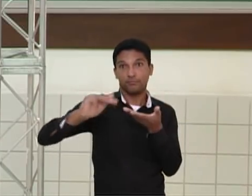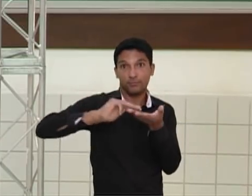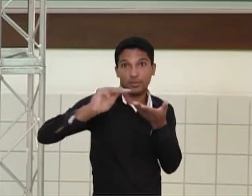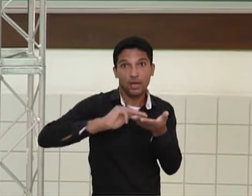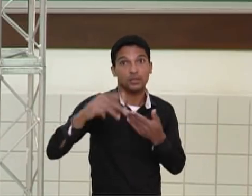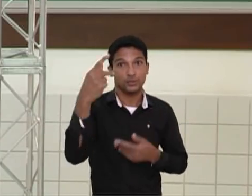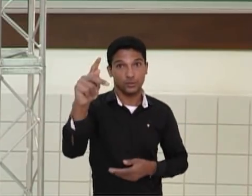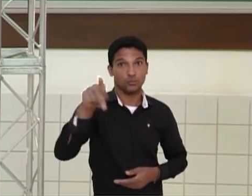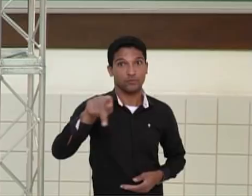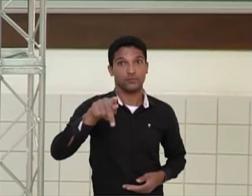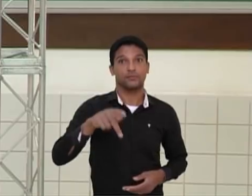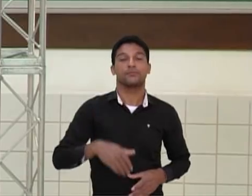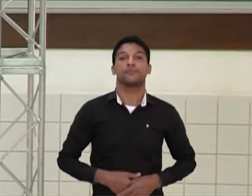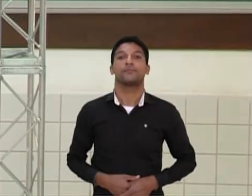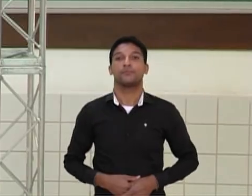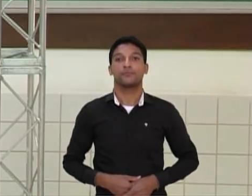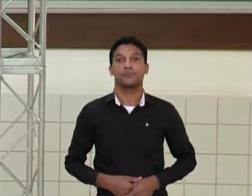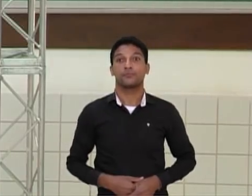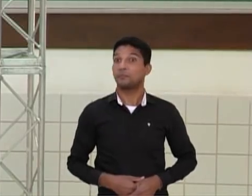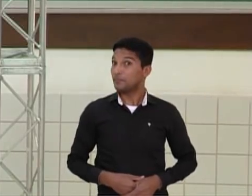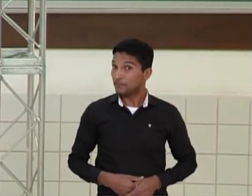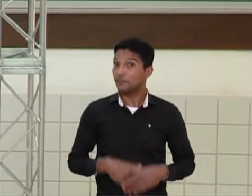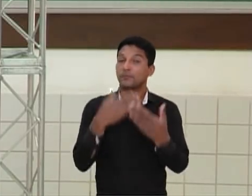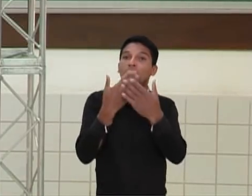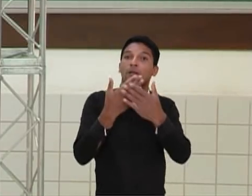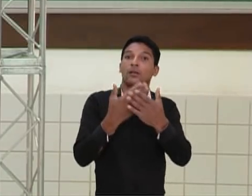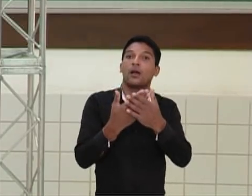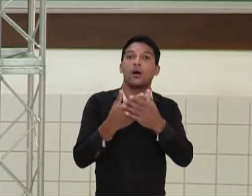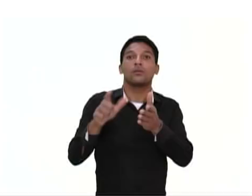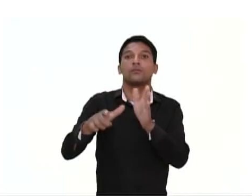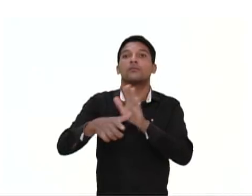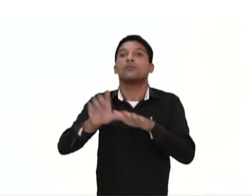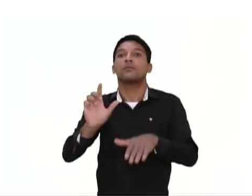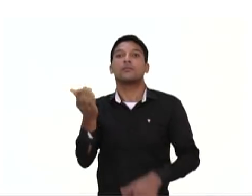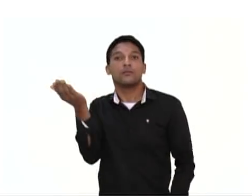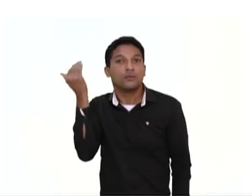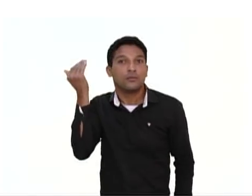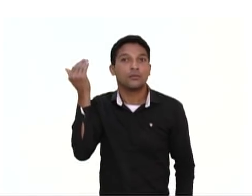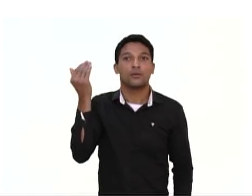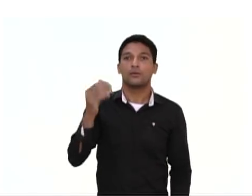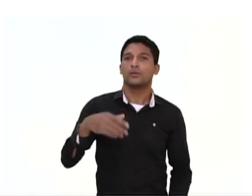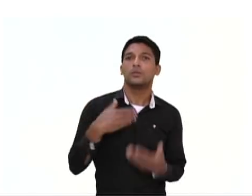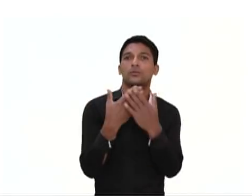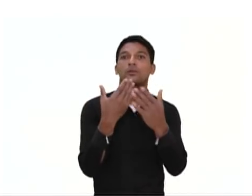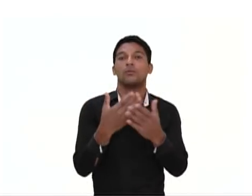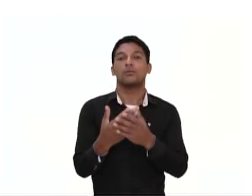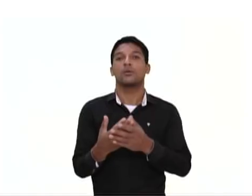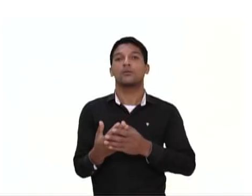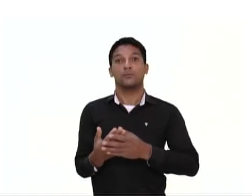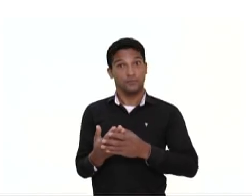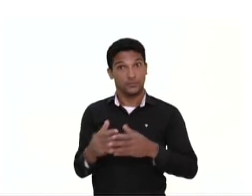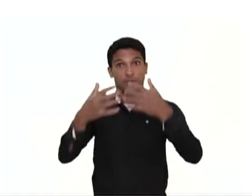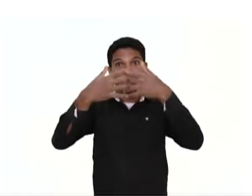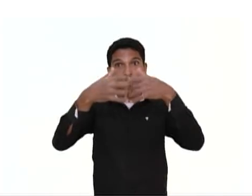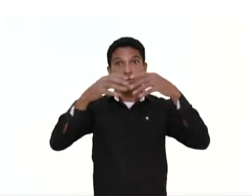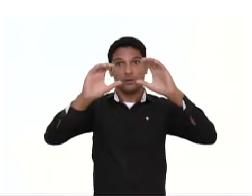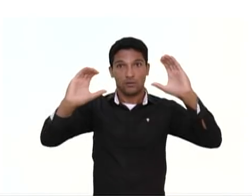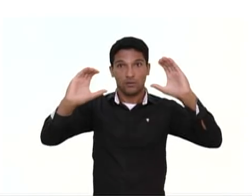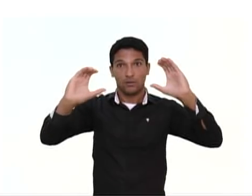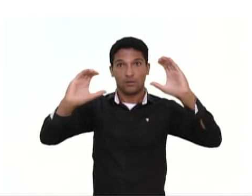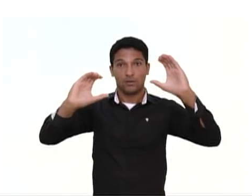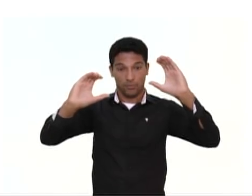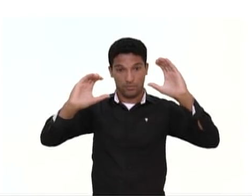Então, na aula anterior, nós vimos o quê? Função quadrática, lei de formação da